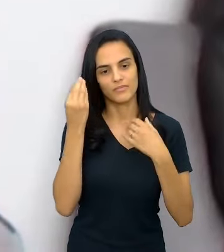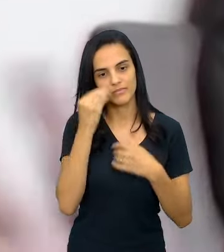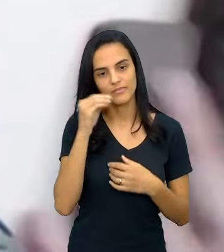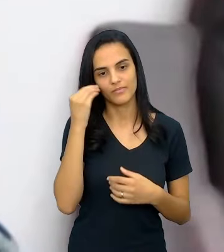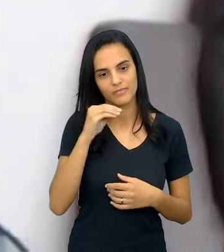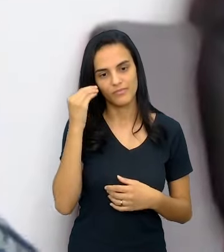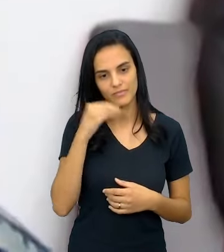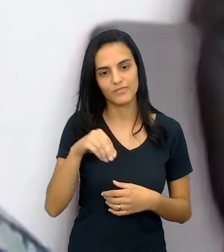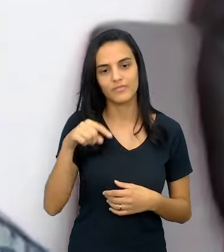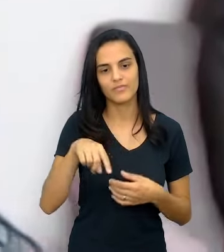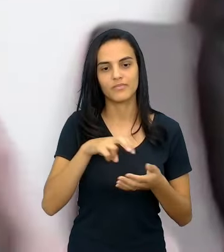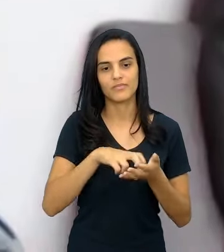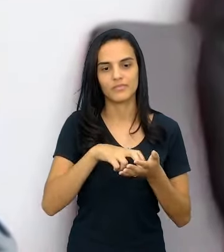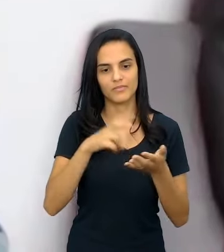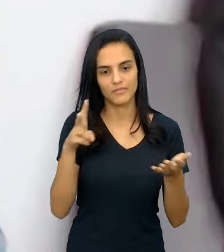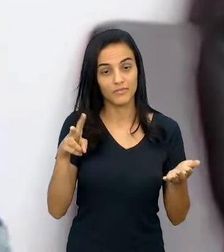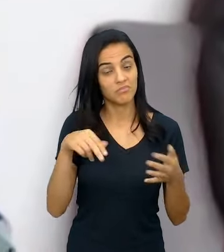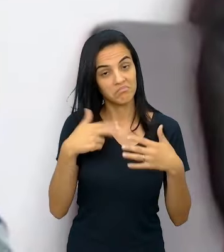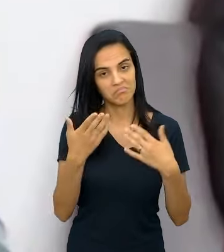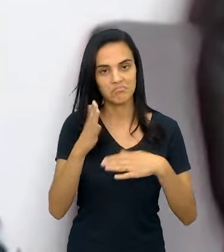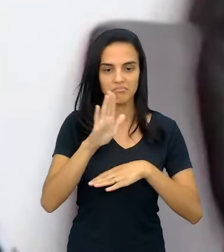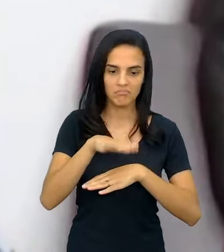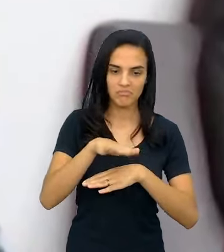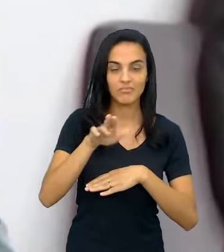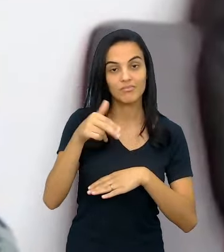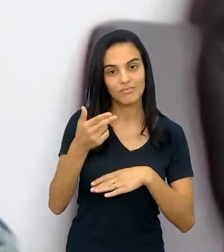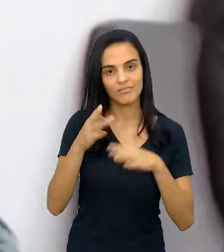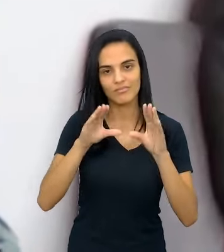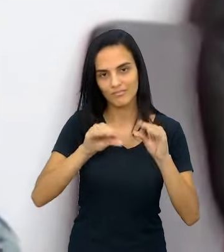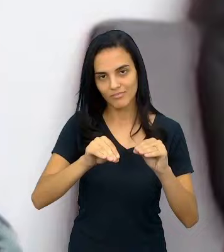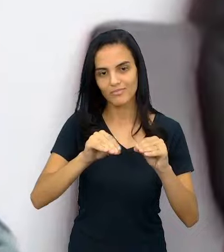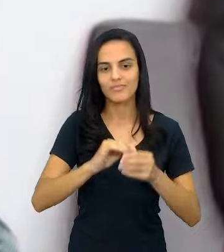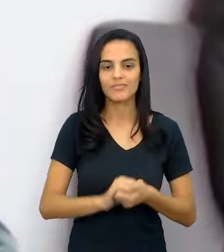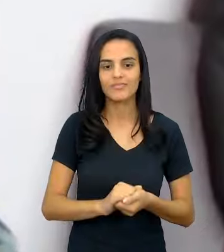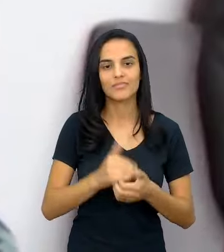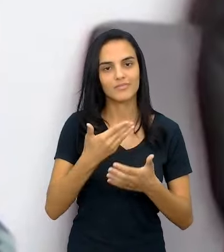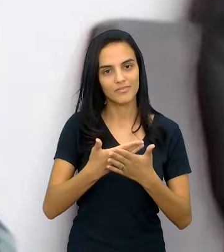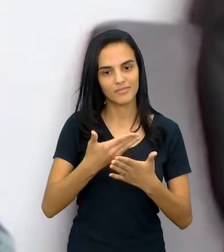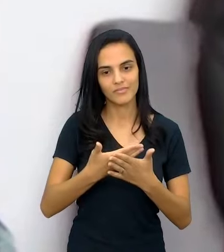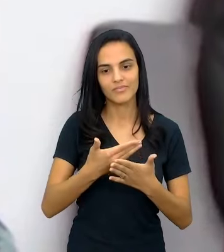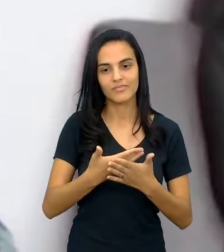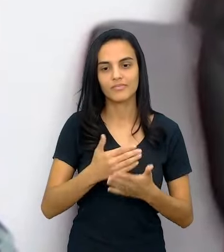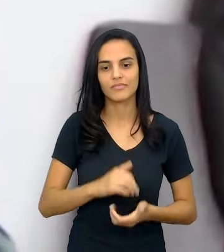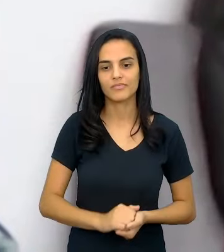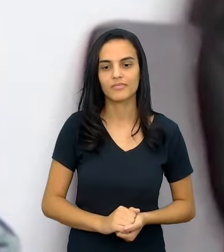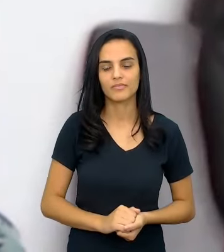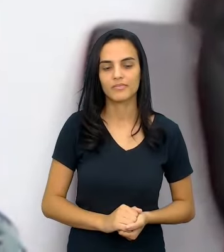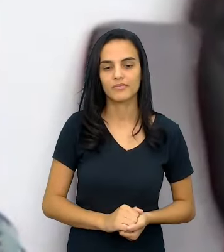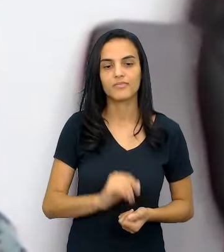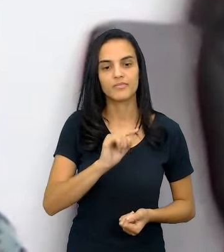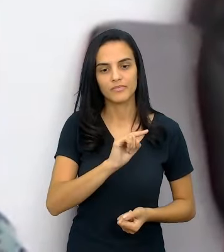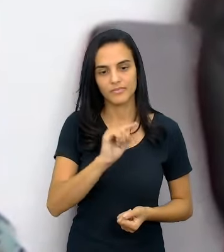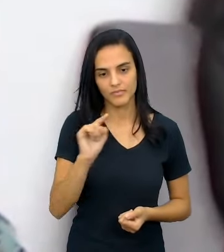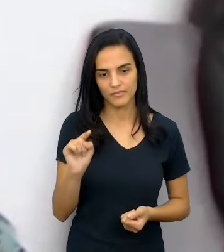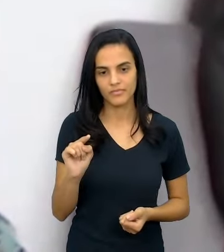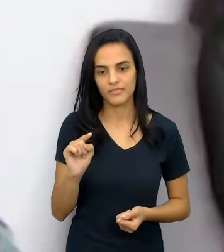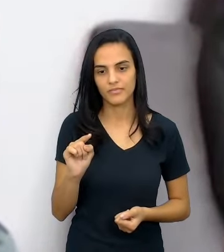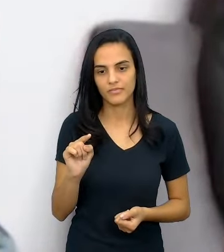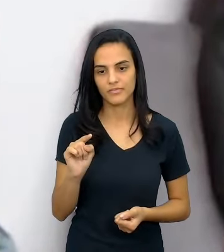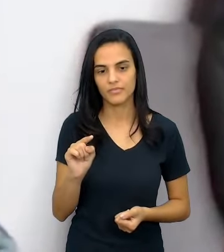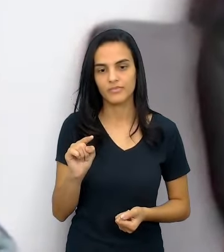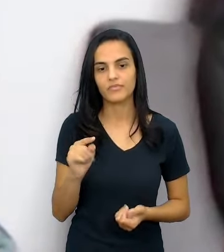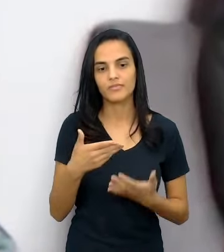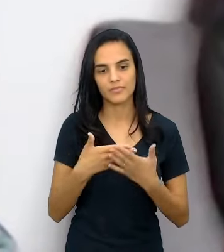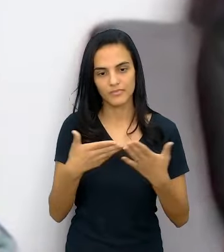aproveitado essa manhã, ou essa tarde, ou esta noite de estudos, né, para vocês